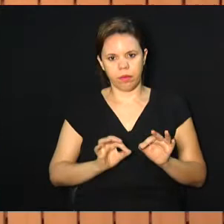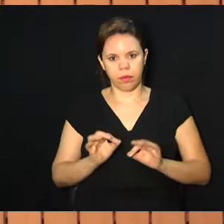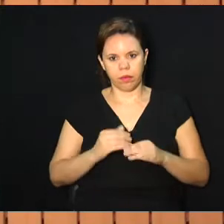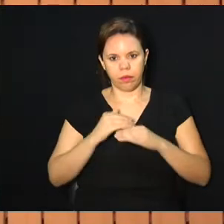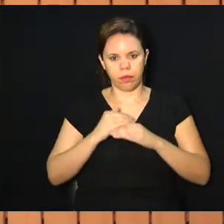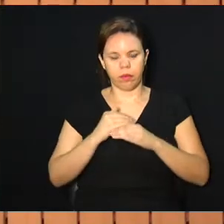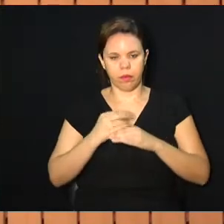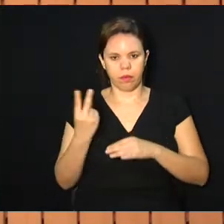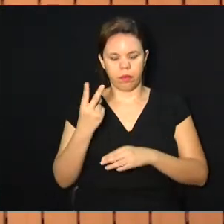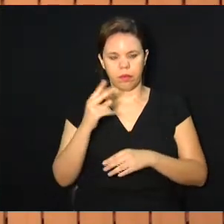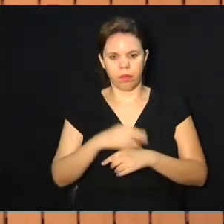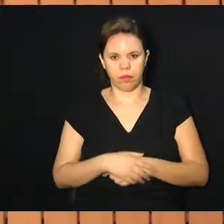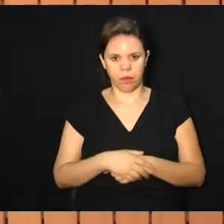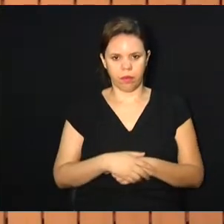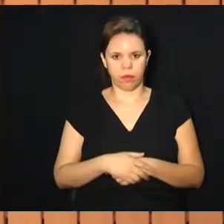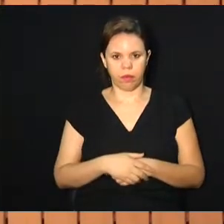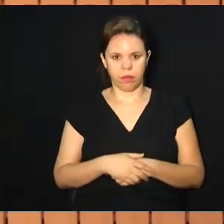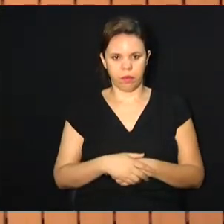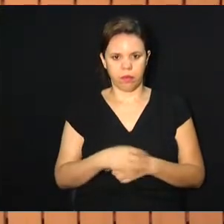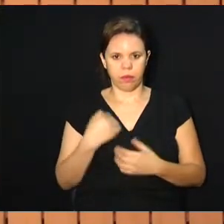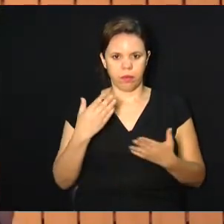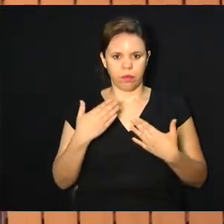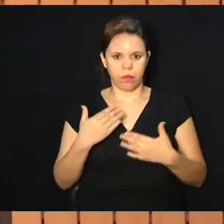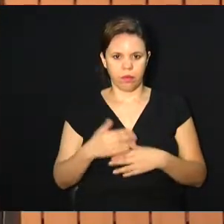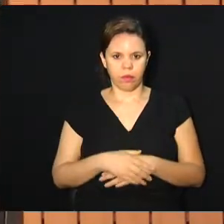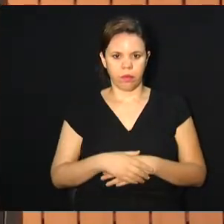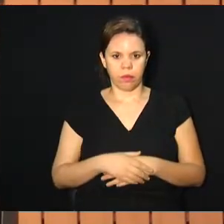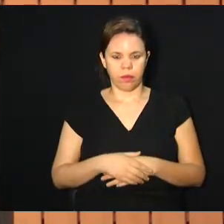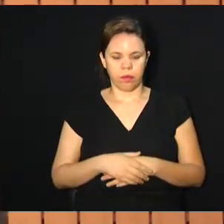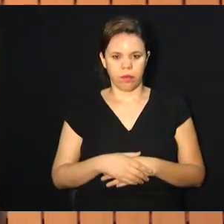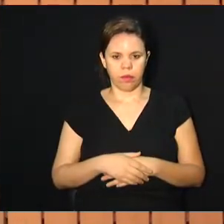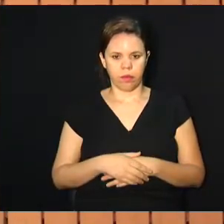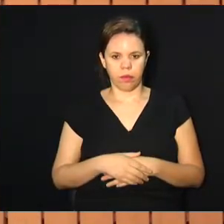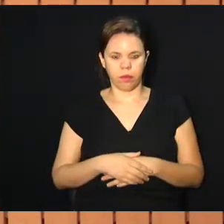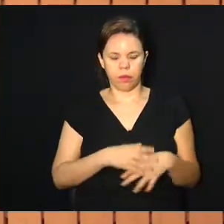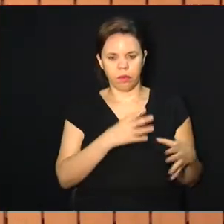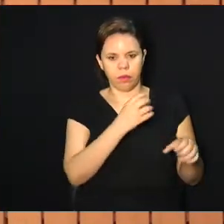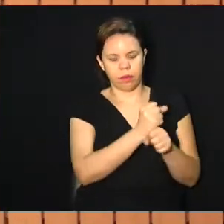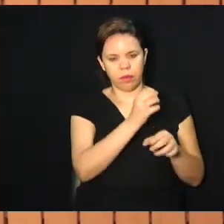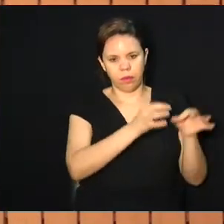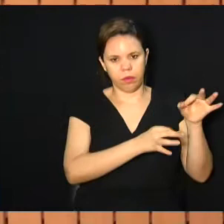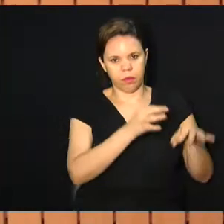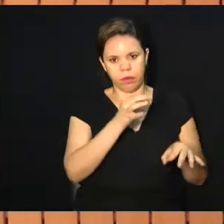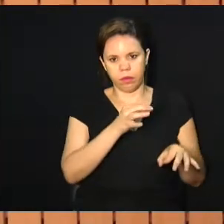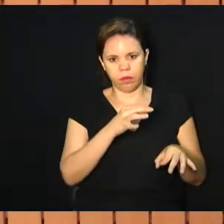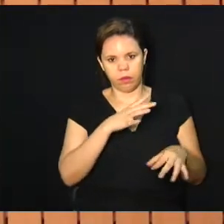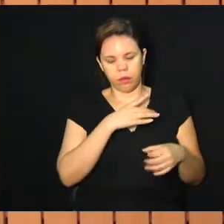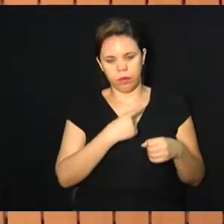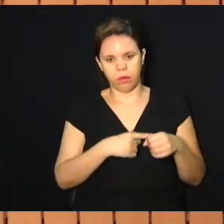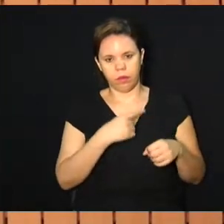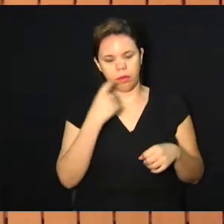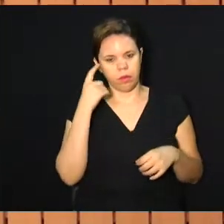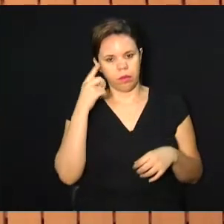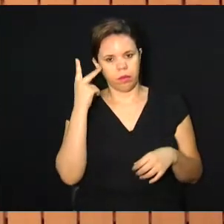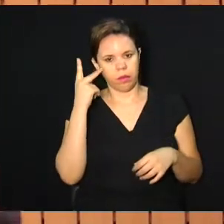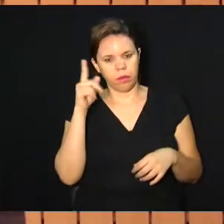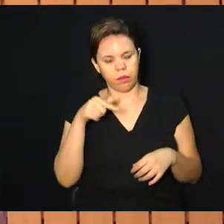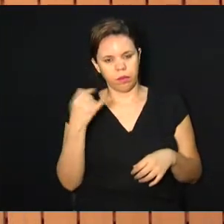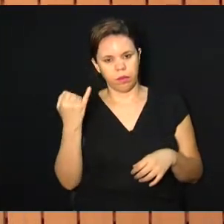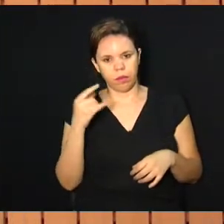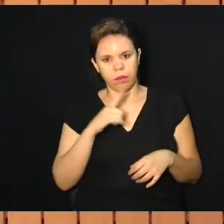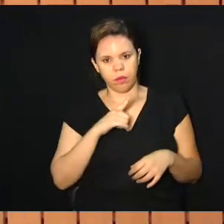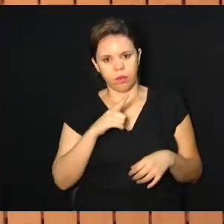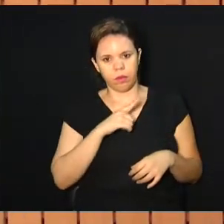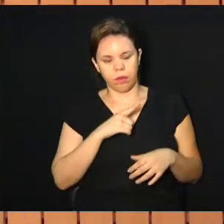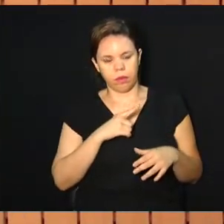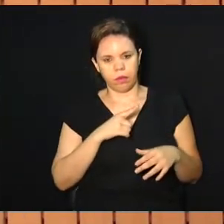de custo, e aí a gente conversou muito com o TCM de São Paulo, Tribunal de Contas lá do município de São Paulo, de que é importante que isso tenha tetos